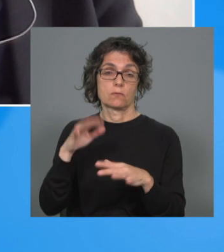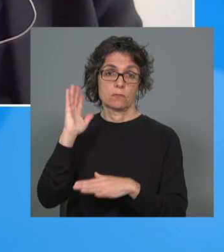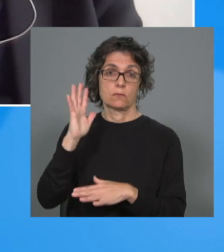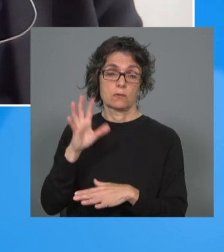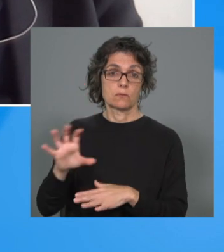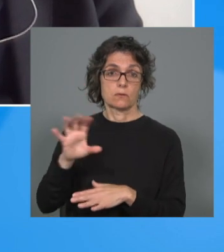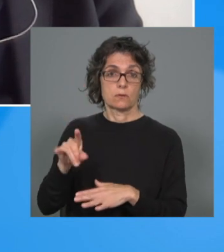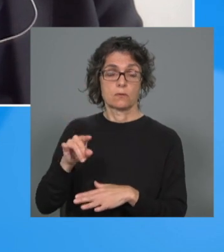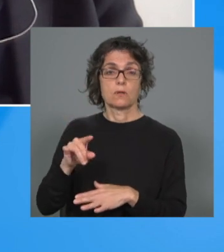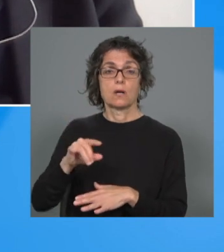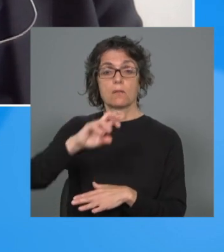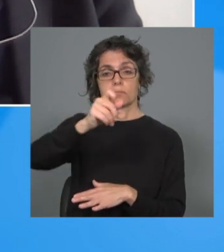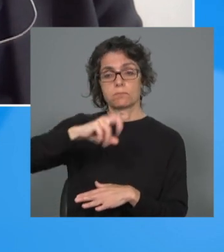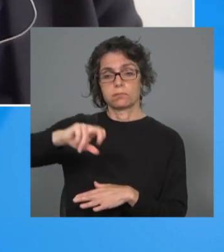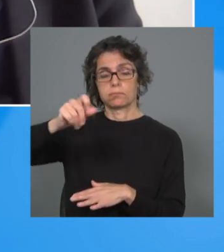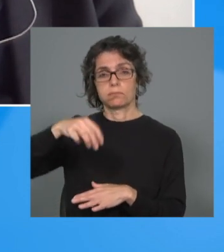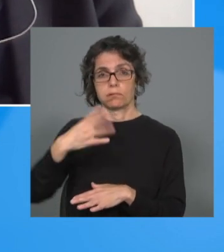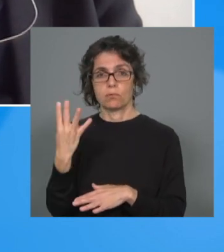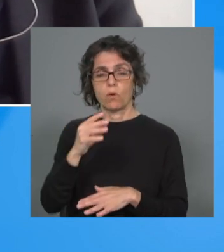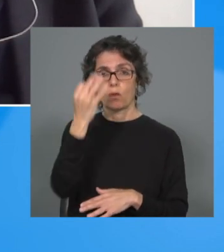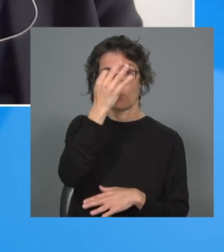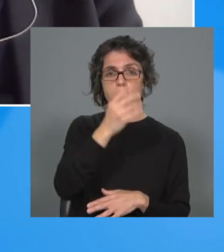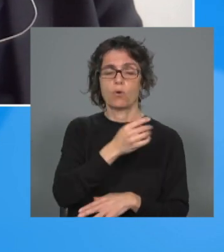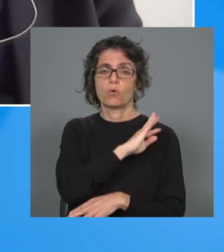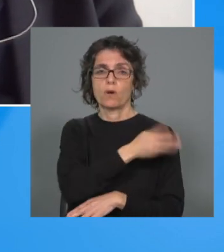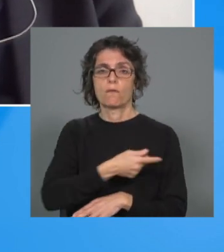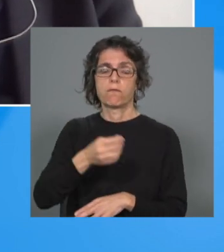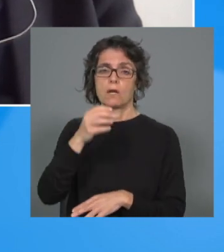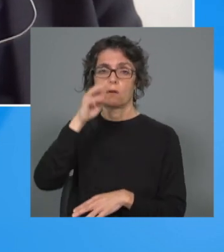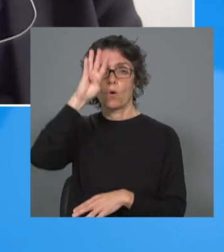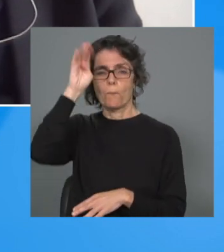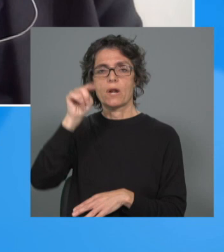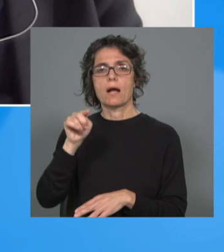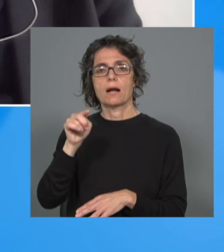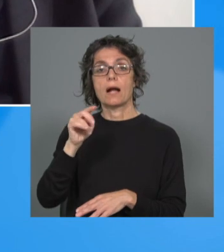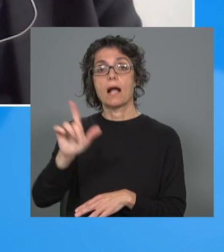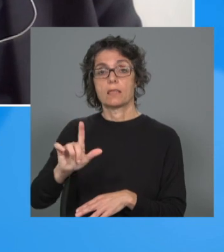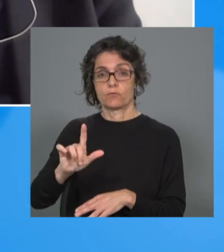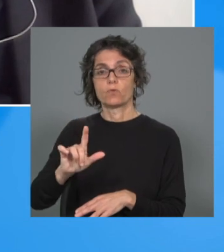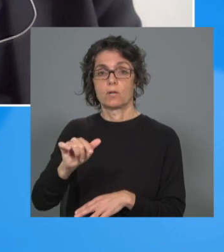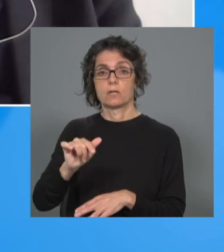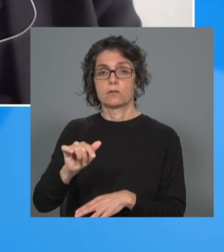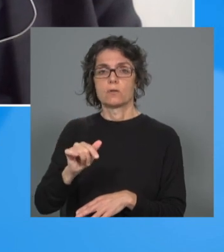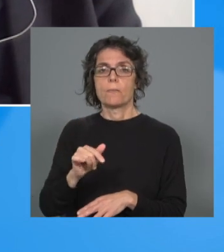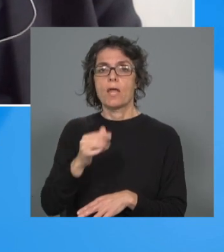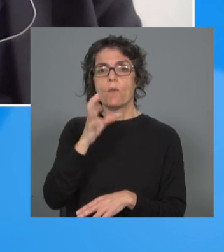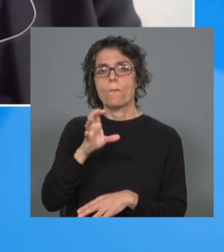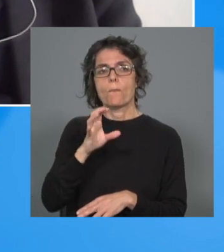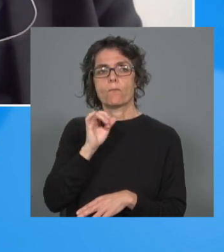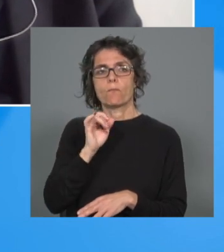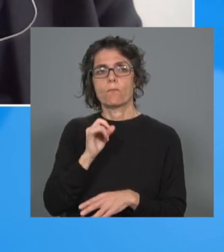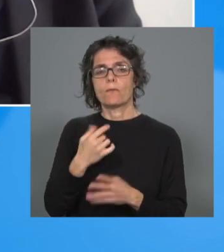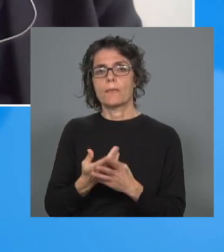a 4 cidades, não é? Porto, Aveiro, Braga e Lisboa. É uma forma de descentralizar também